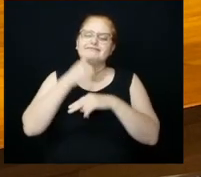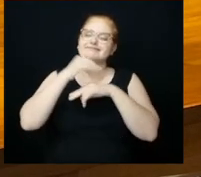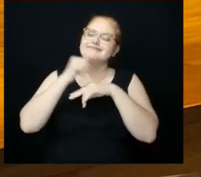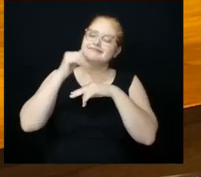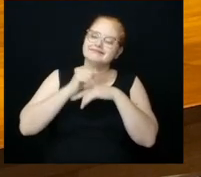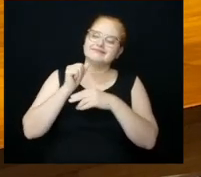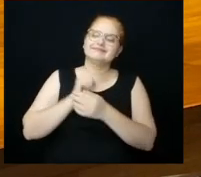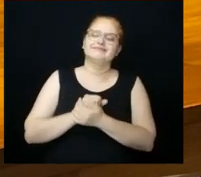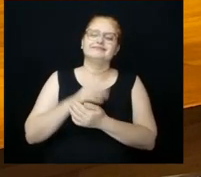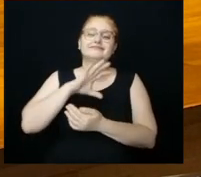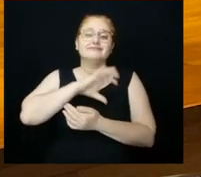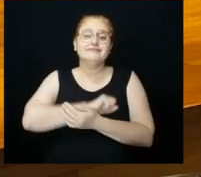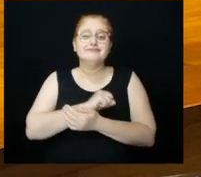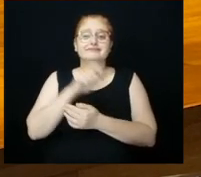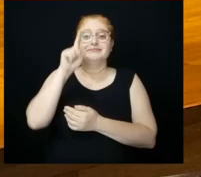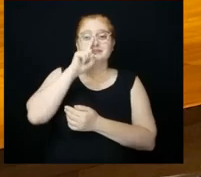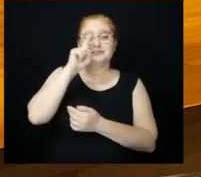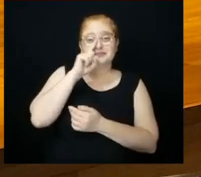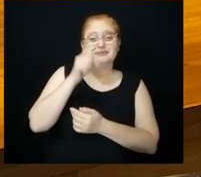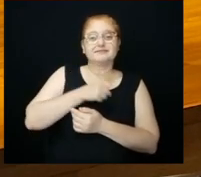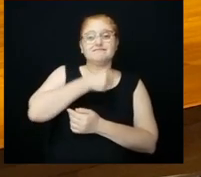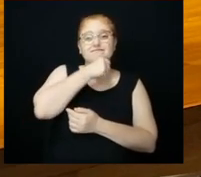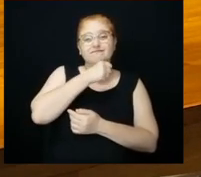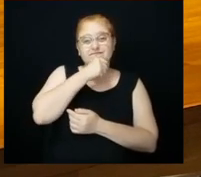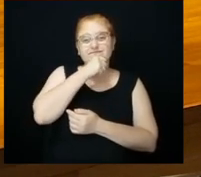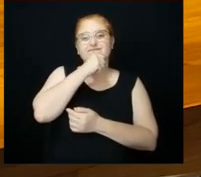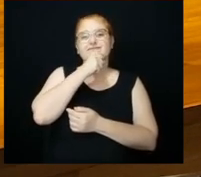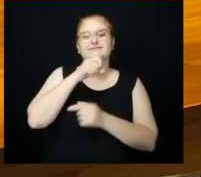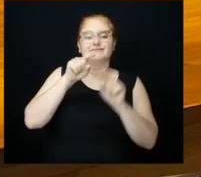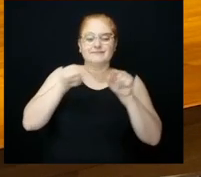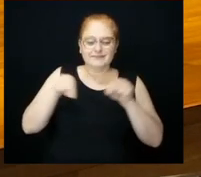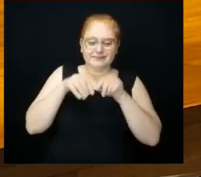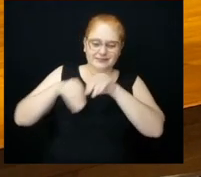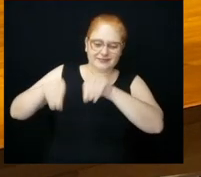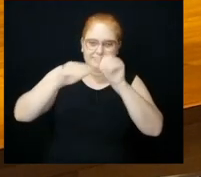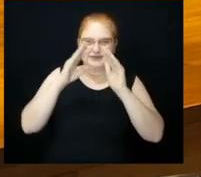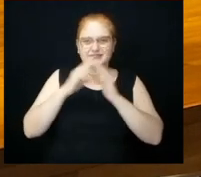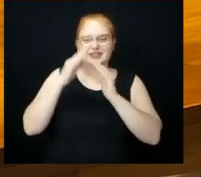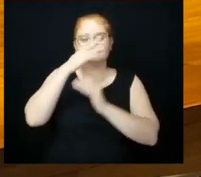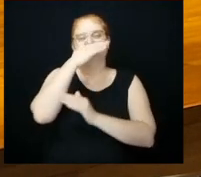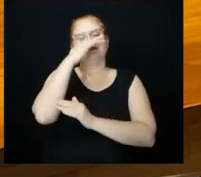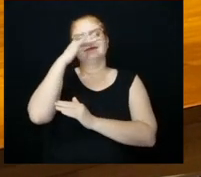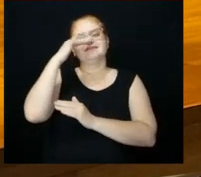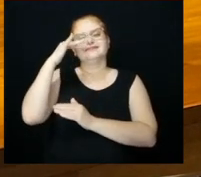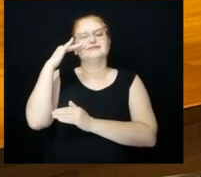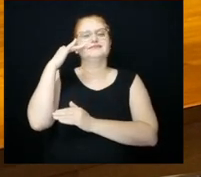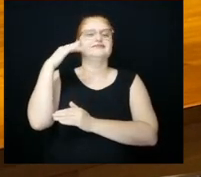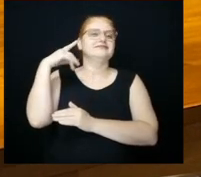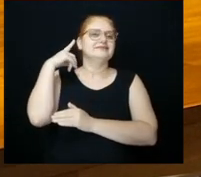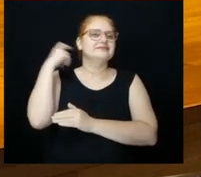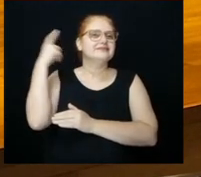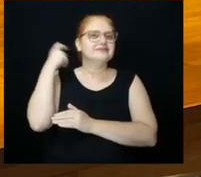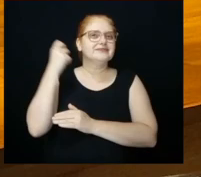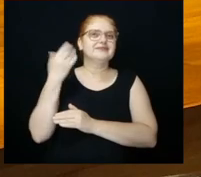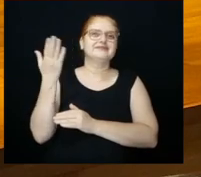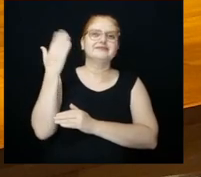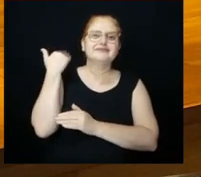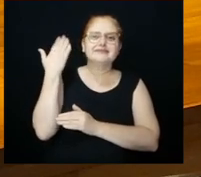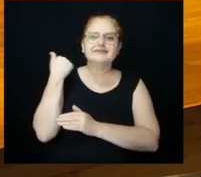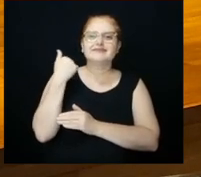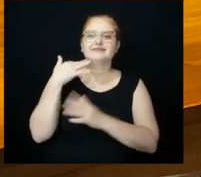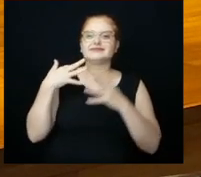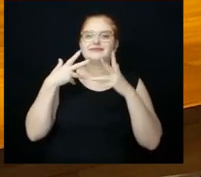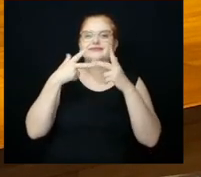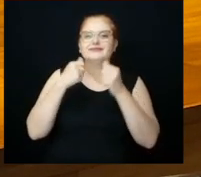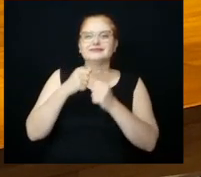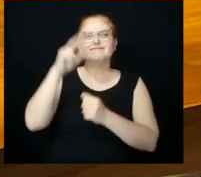carinho, o amor, a mãe, o avô, o quintal, os cheiros, os sons do passado, né, tudo